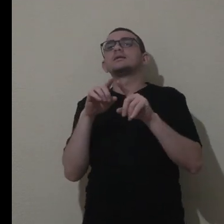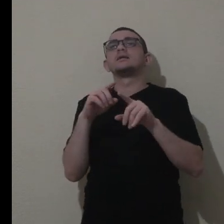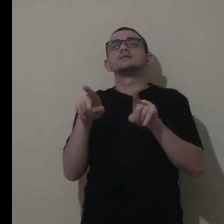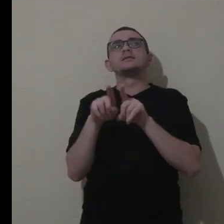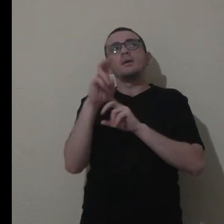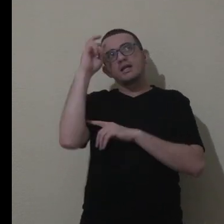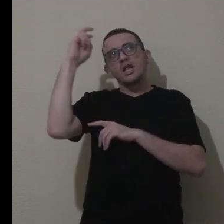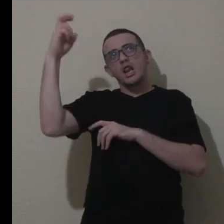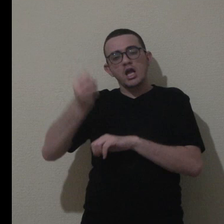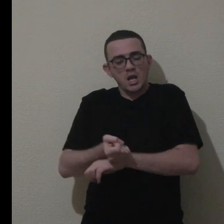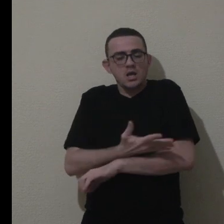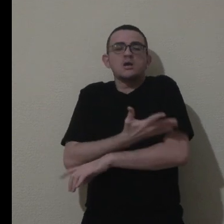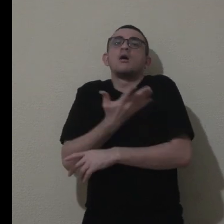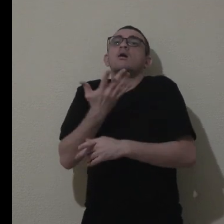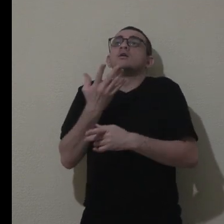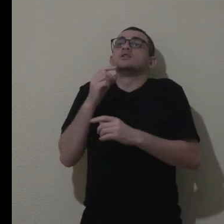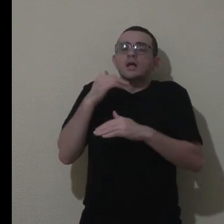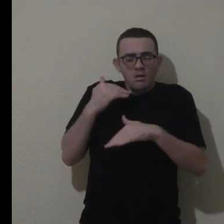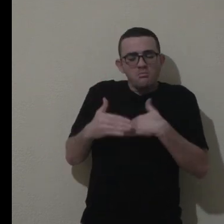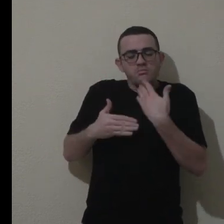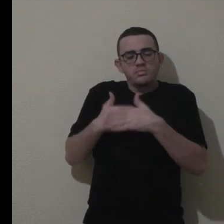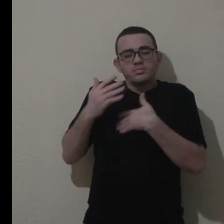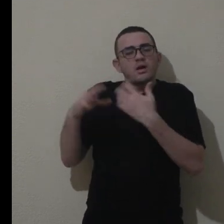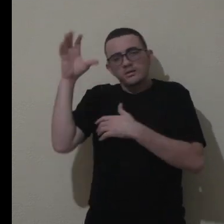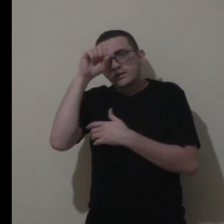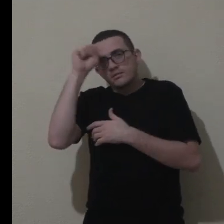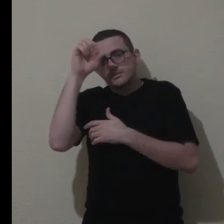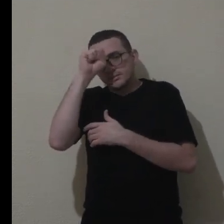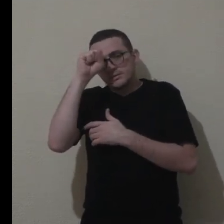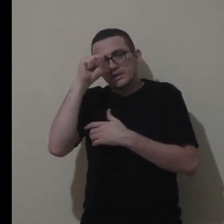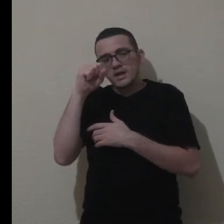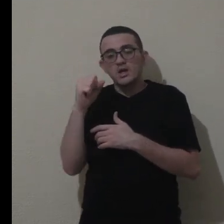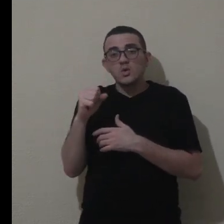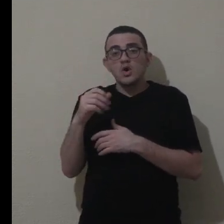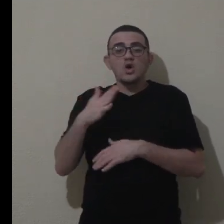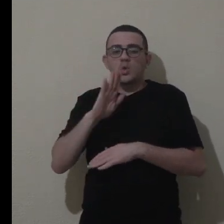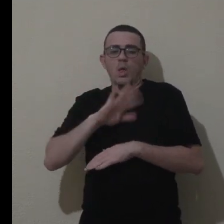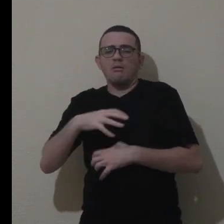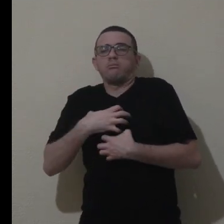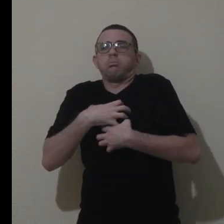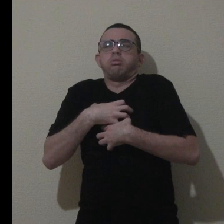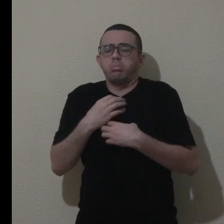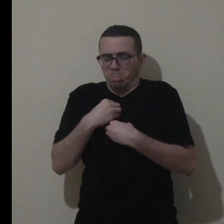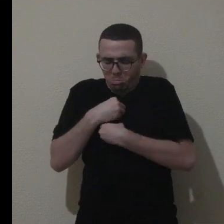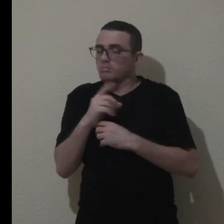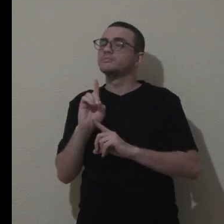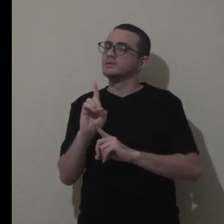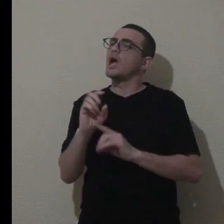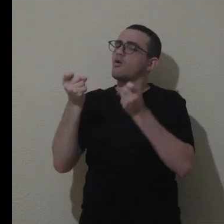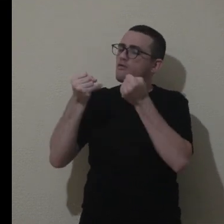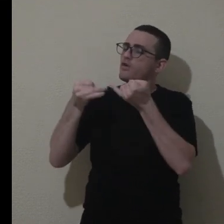de inteligência emocional ainda está em processo de aprendizagem. Não se sintam mal, vamos chegar lá, tá?